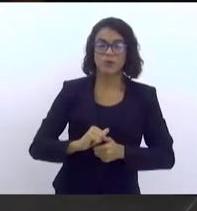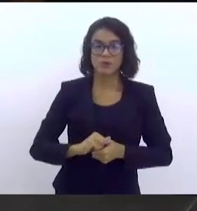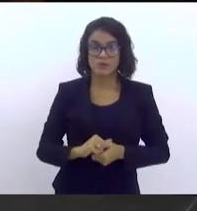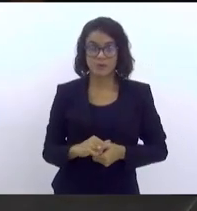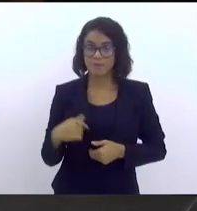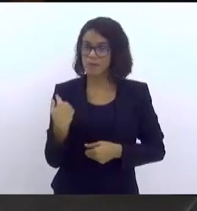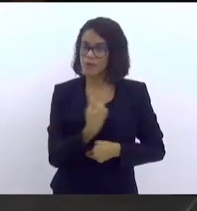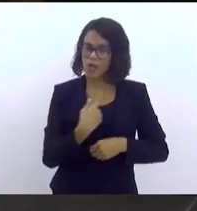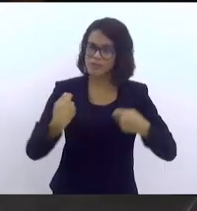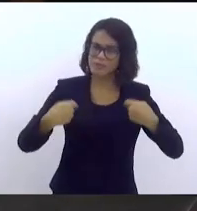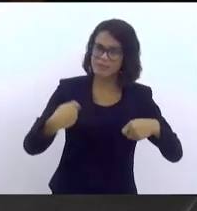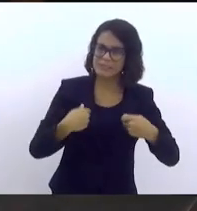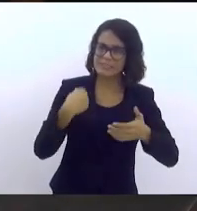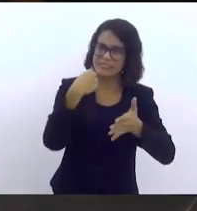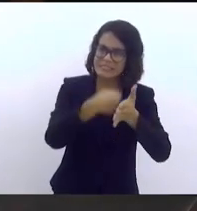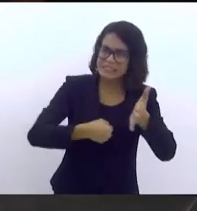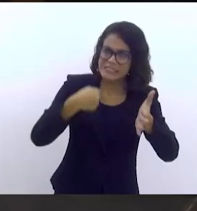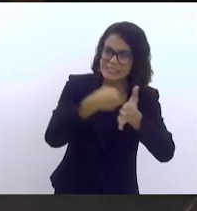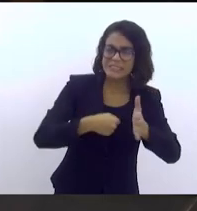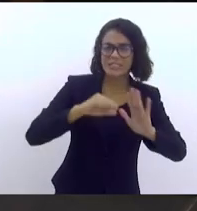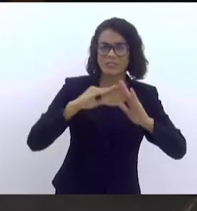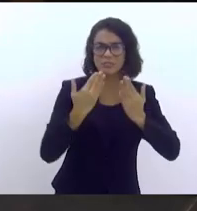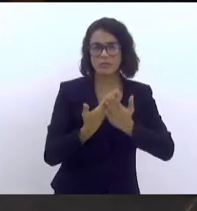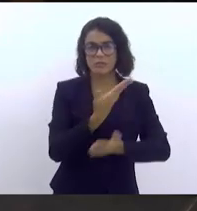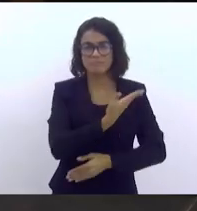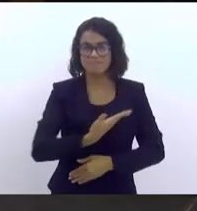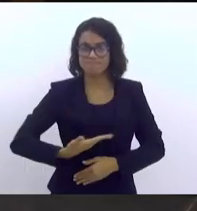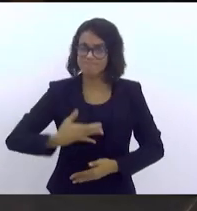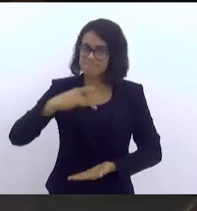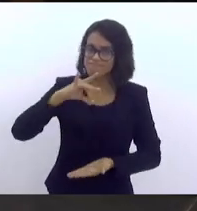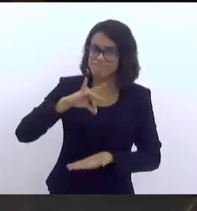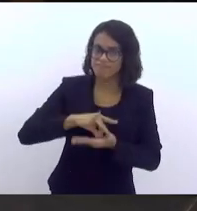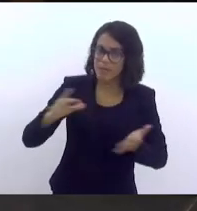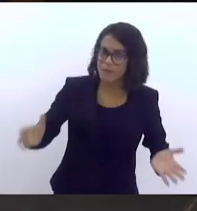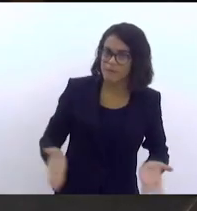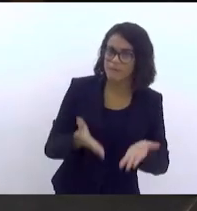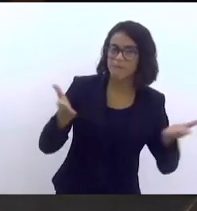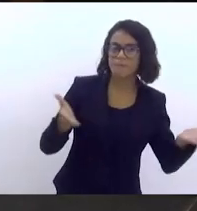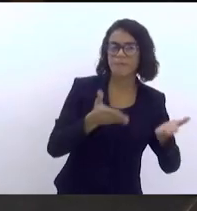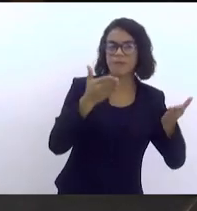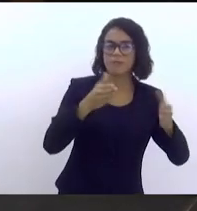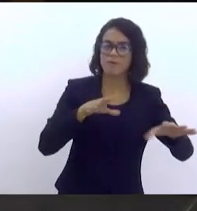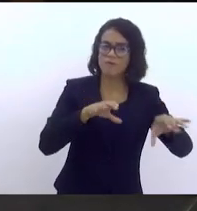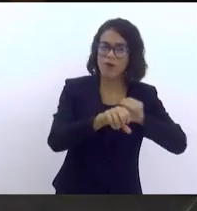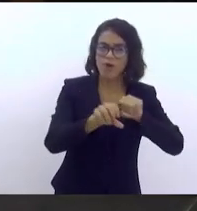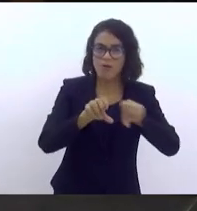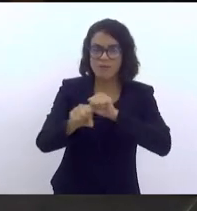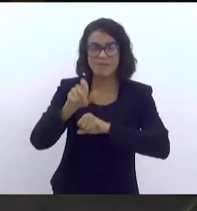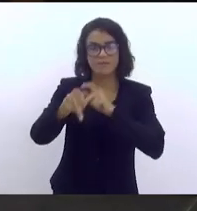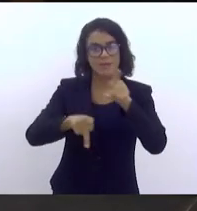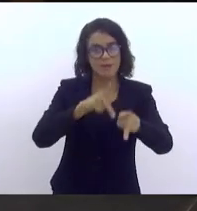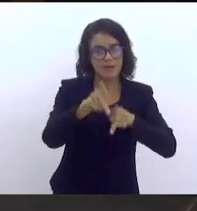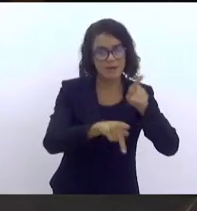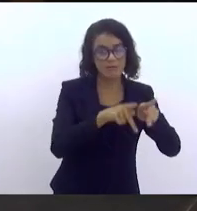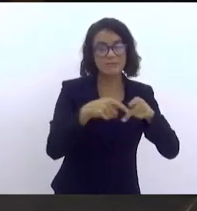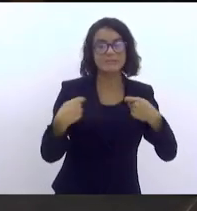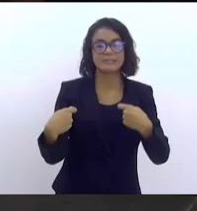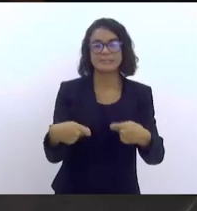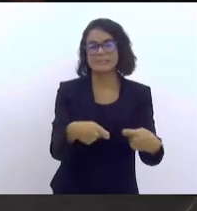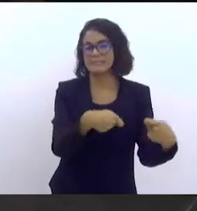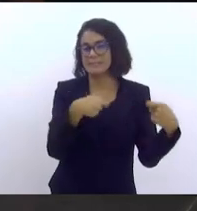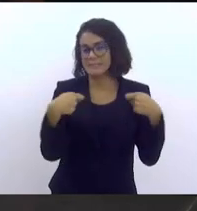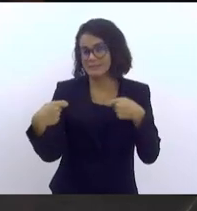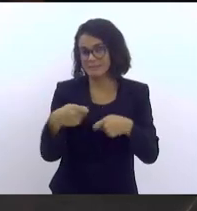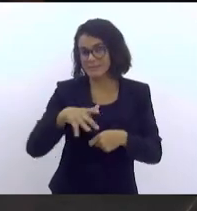Devemos lutar para que a escola pública de fato promova escolarização da população que depende